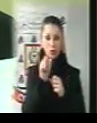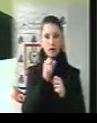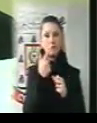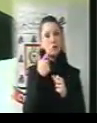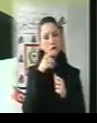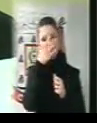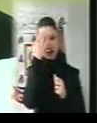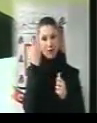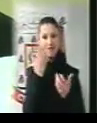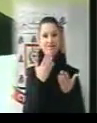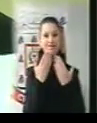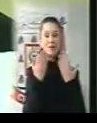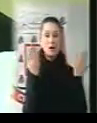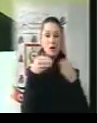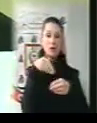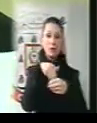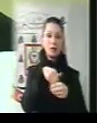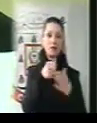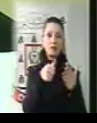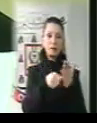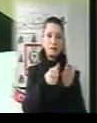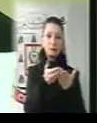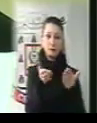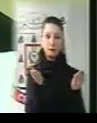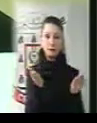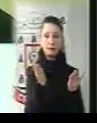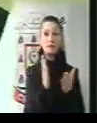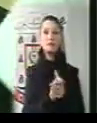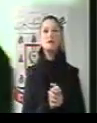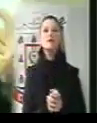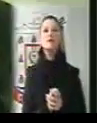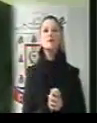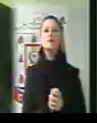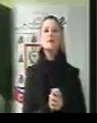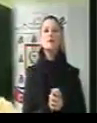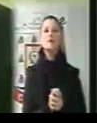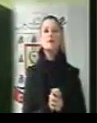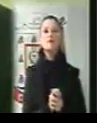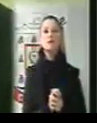Não havendo quem queira discutir, em votação. Os contrários se manifestem. Aprovado por unanimidade.